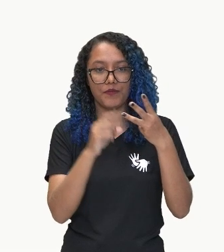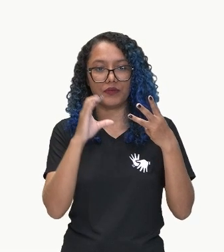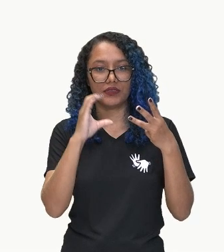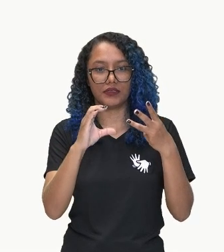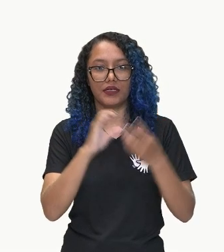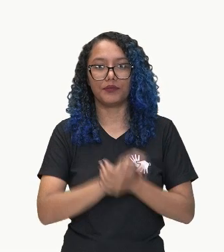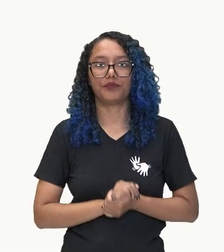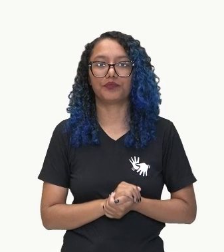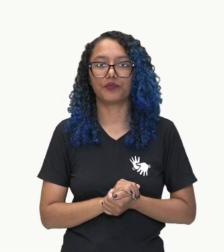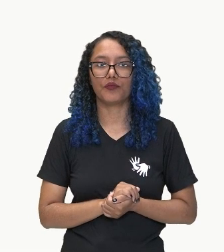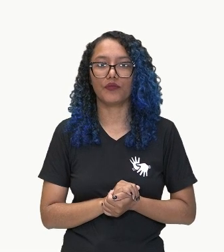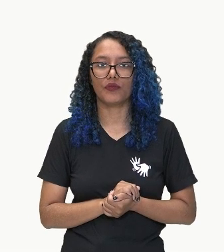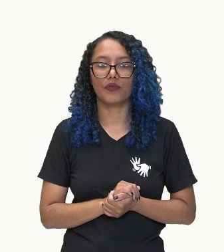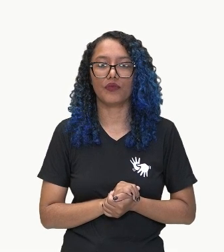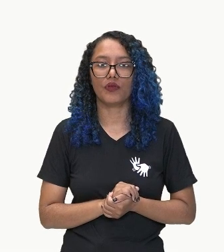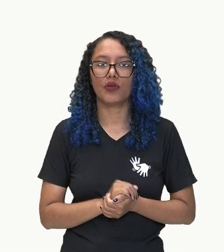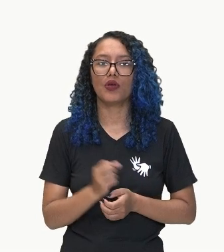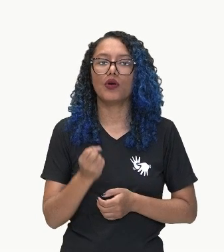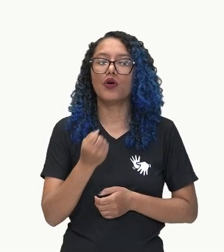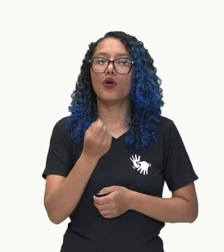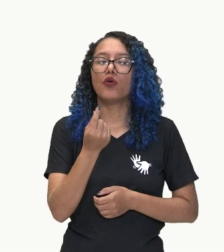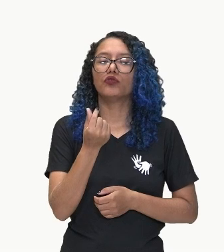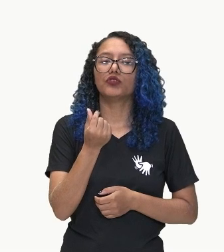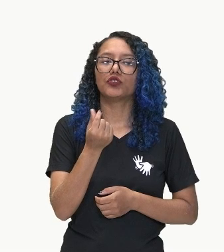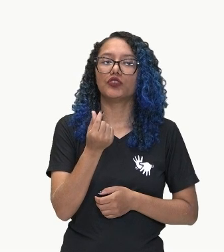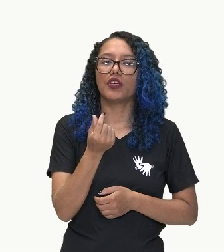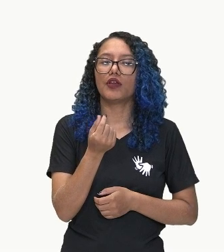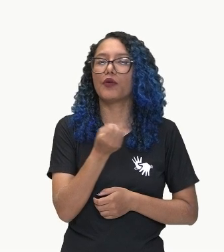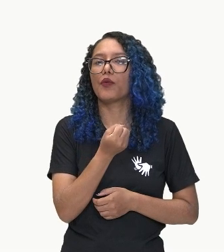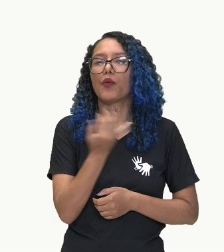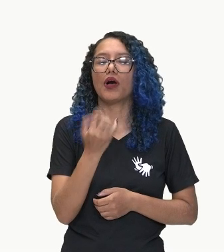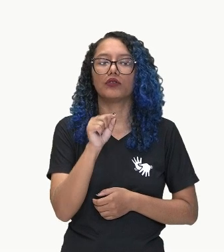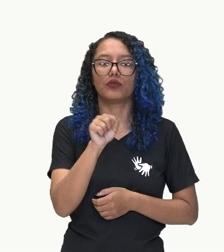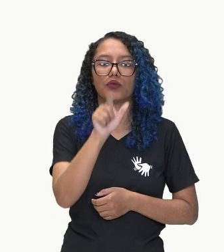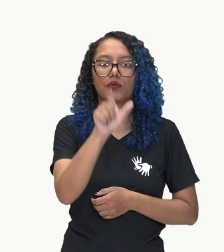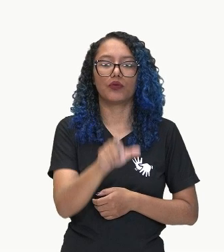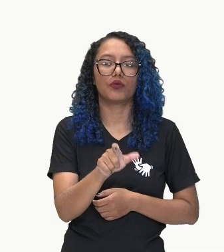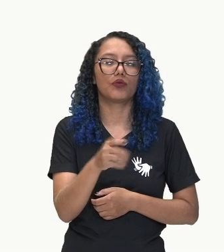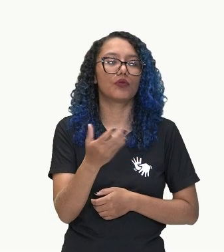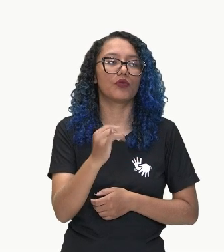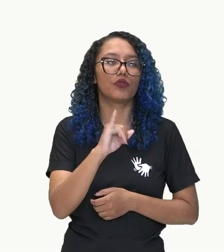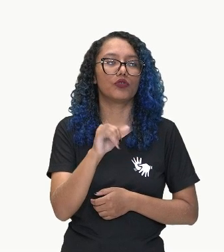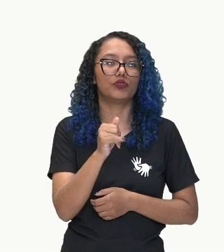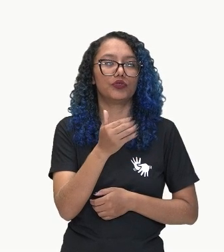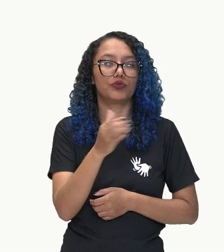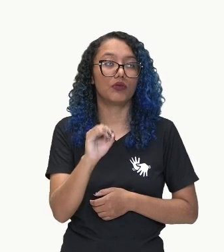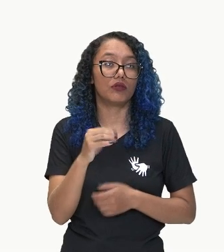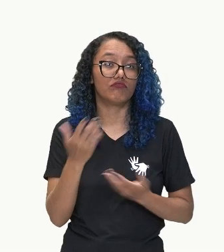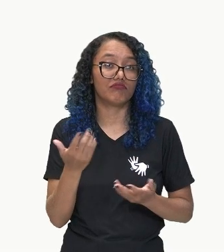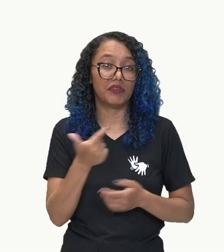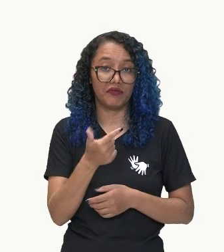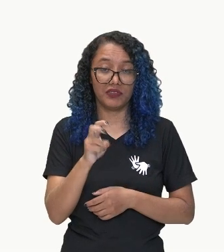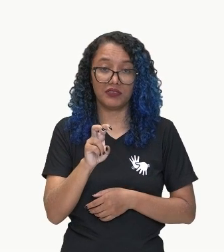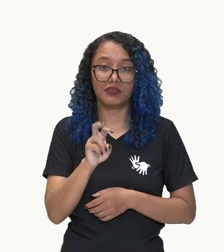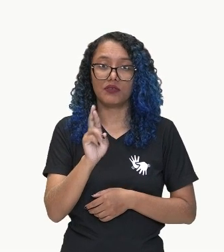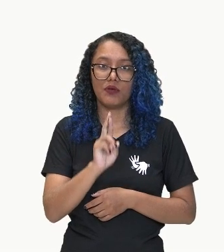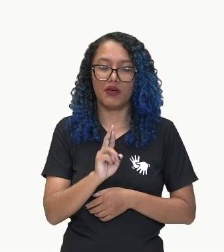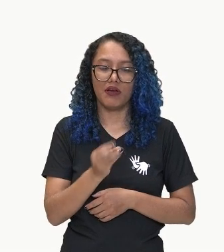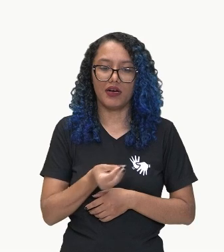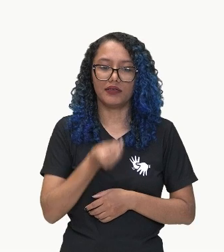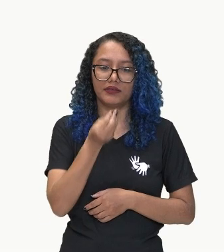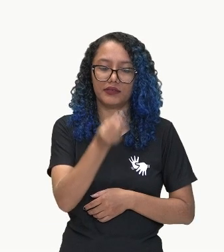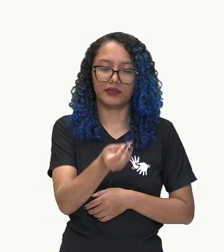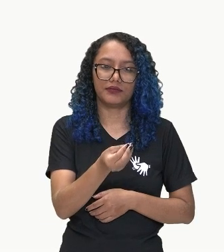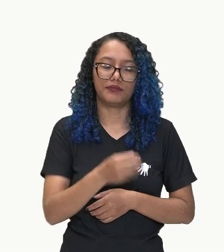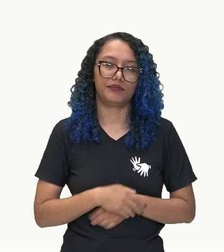em dinheiro? Ele recebeu aí 25 reais. Olha aí a aplicação